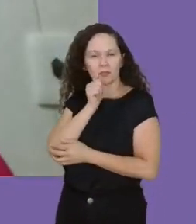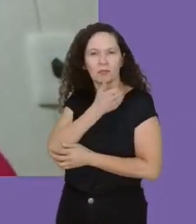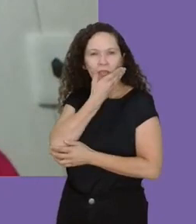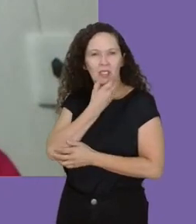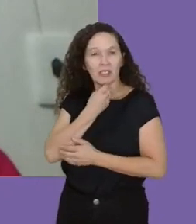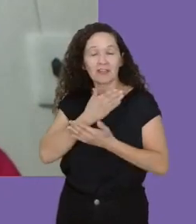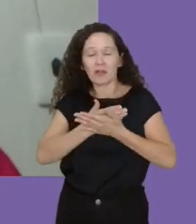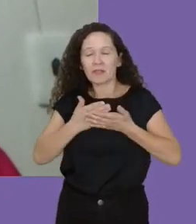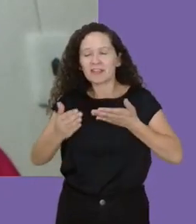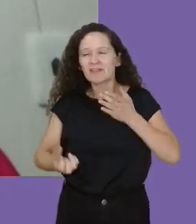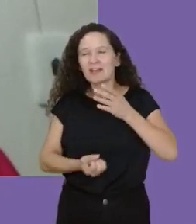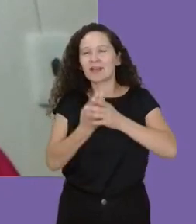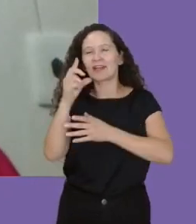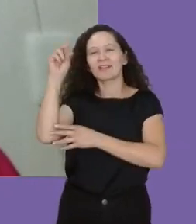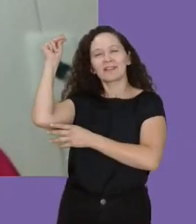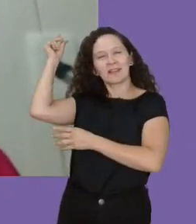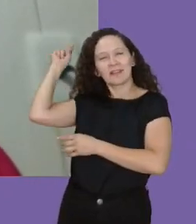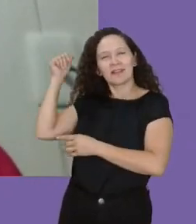a sua fundação,